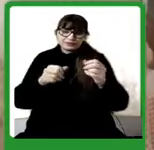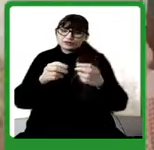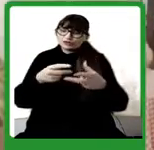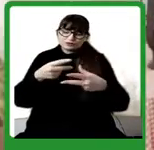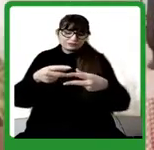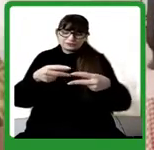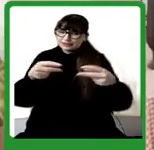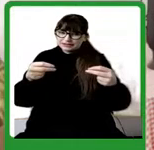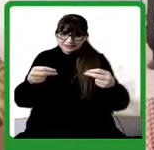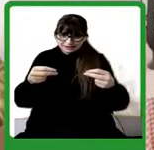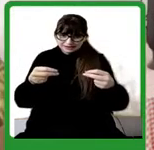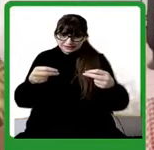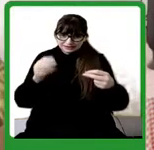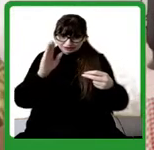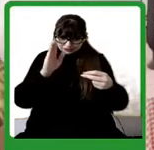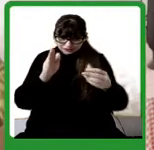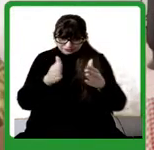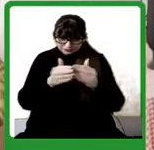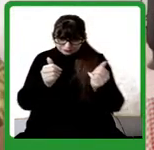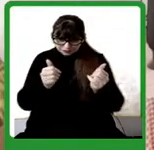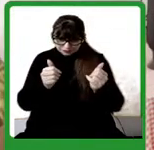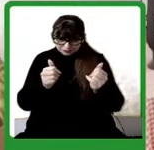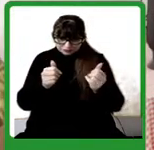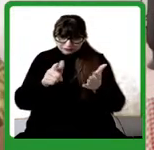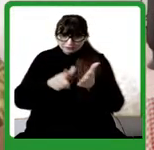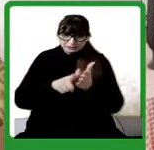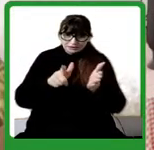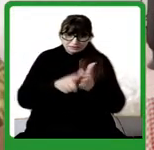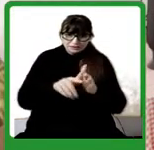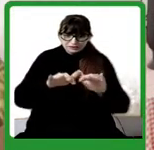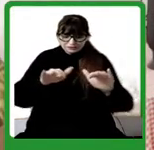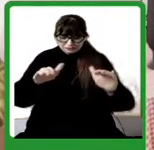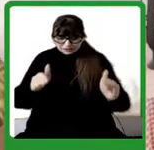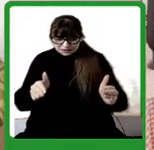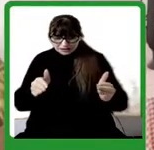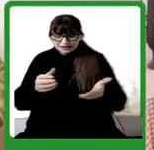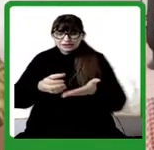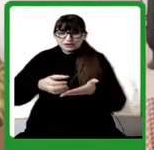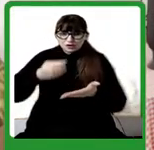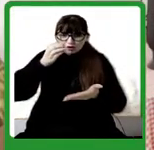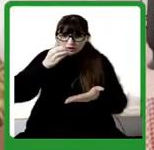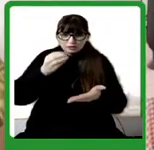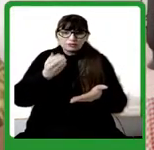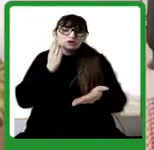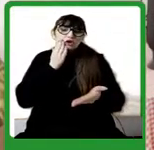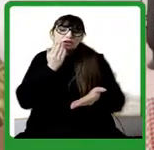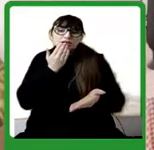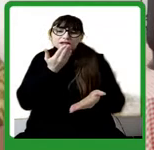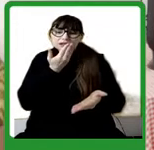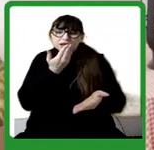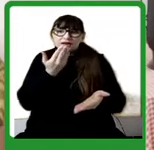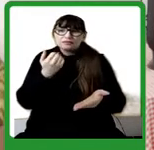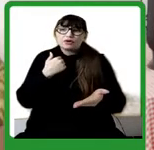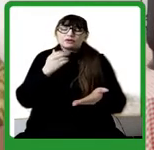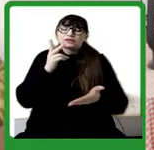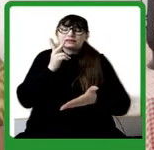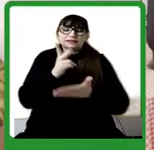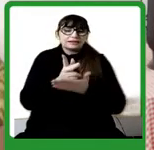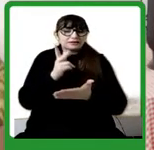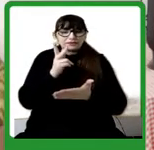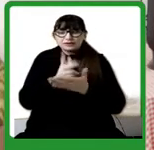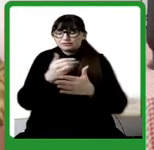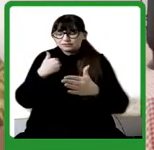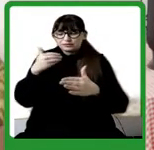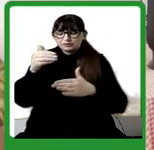pra vocês. Papel de mesa, copo pras festas de comunidade, guardanapo. Eu era o cara que eu ficava nas festas de comunidade